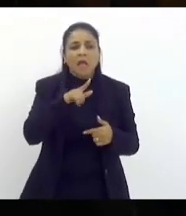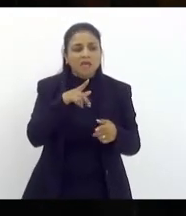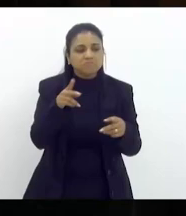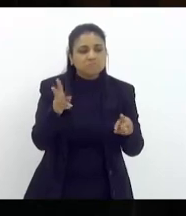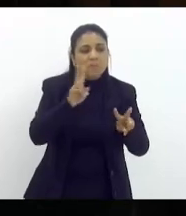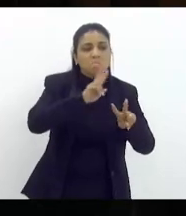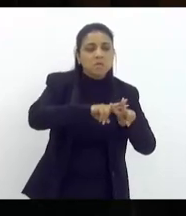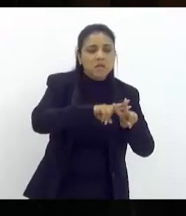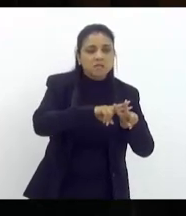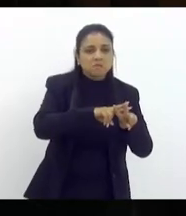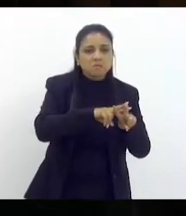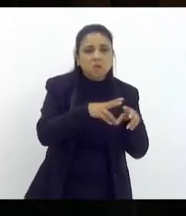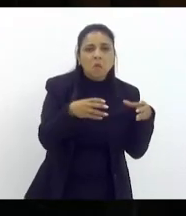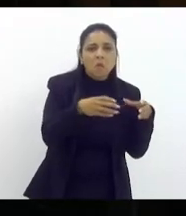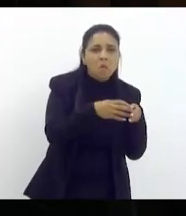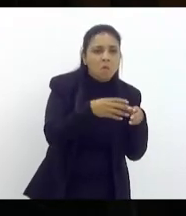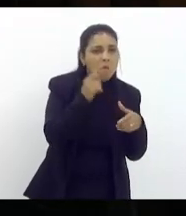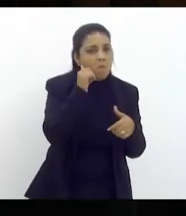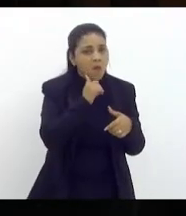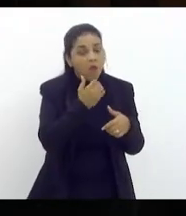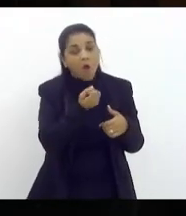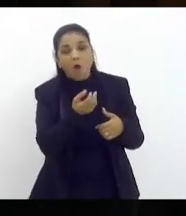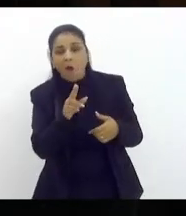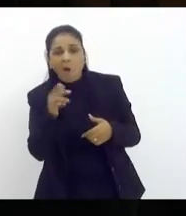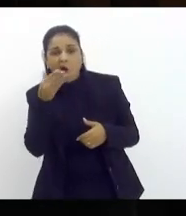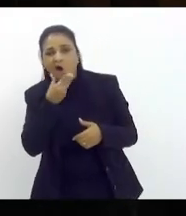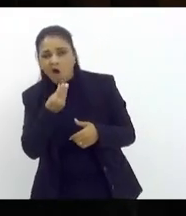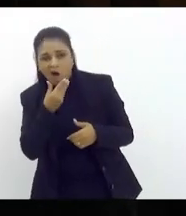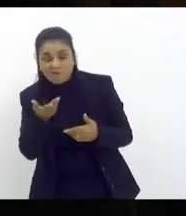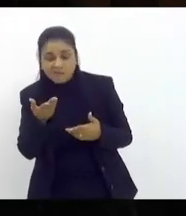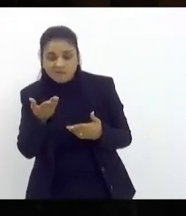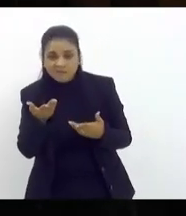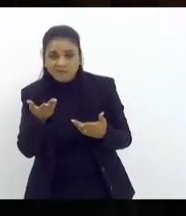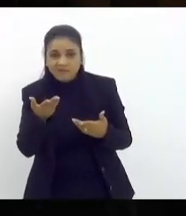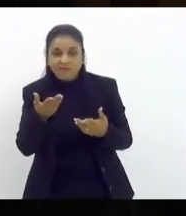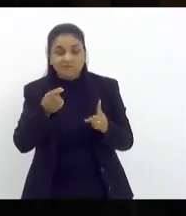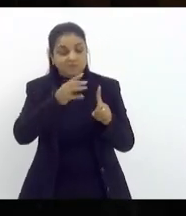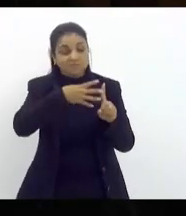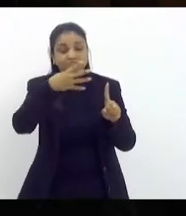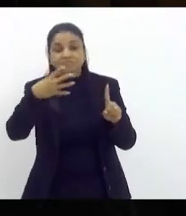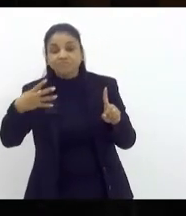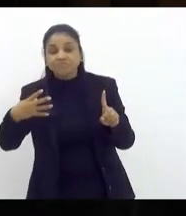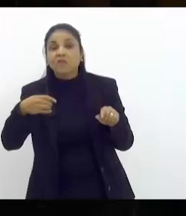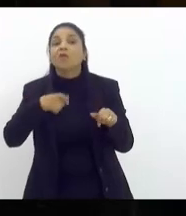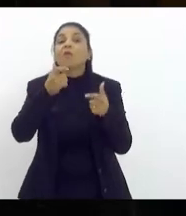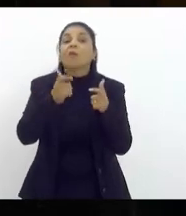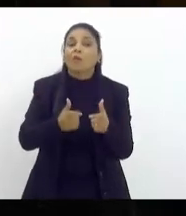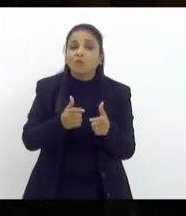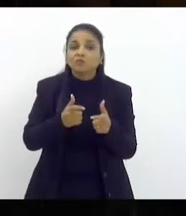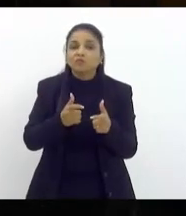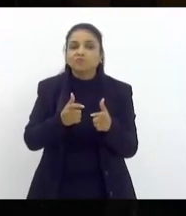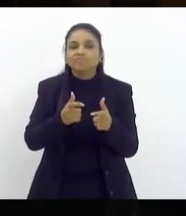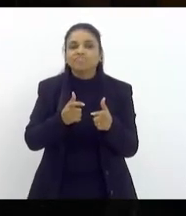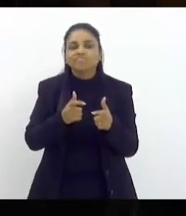onde essa mulher ou essa população lgbtqia mais poderá ficar então esses são alguns dos temas que